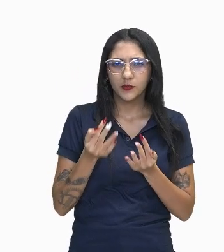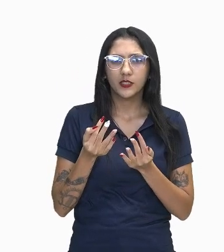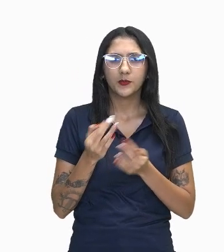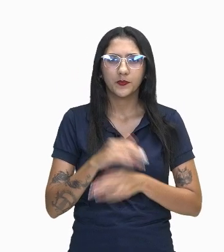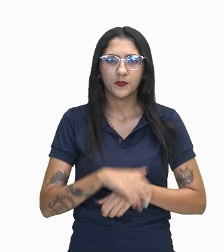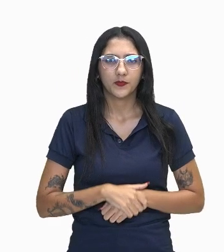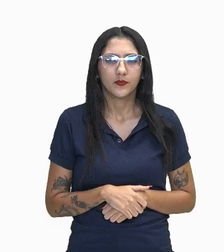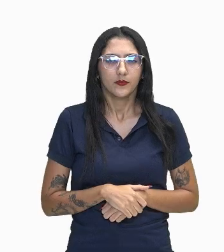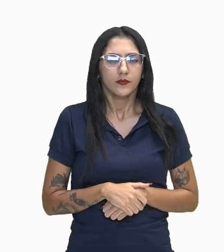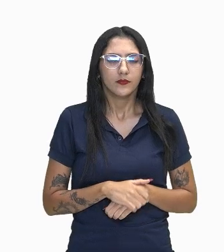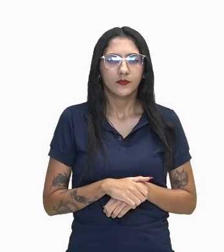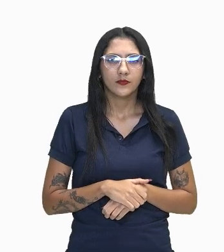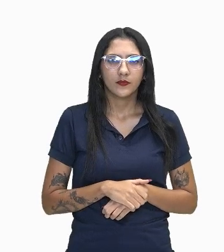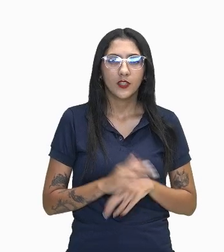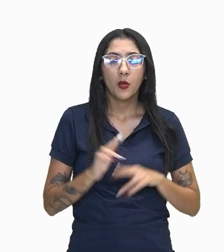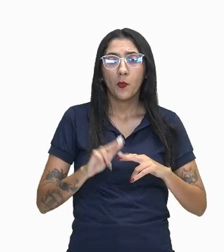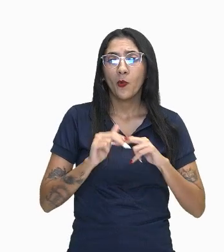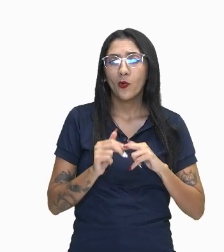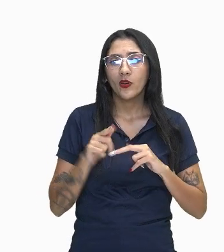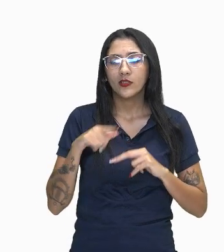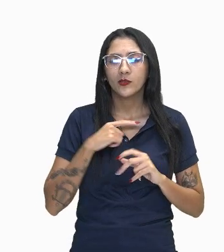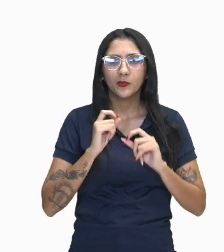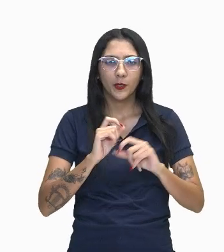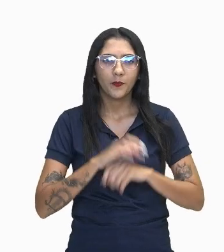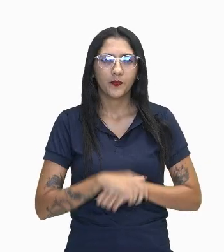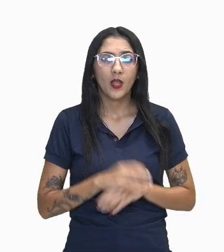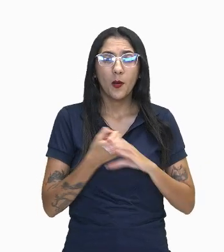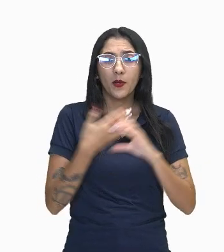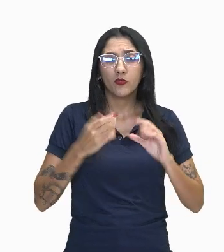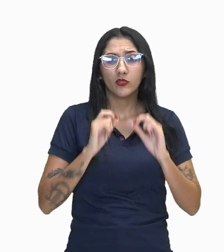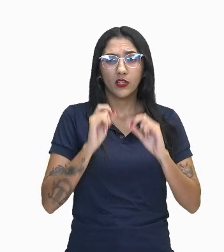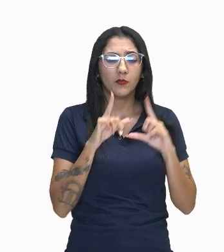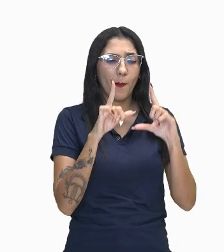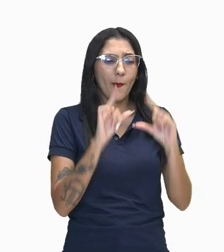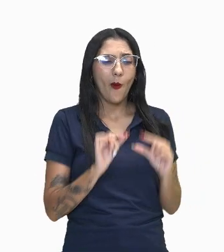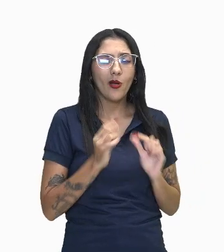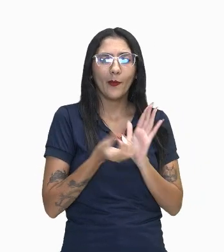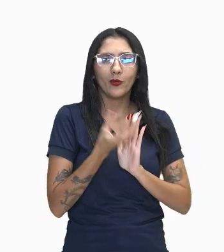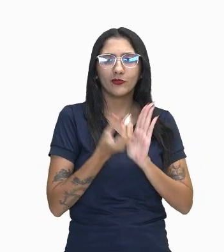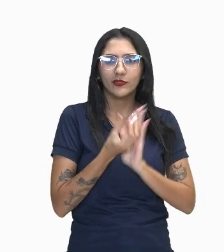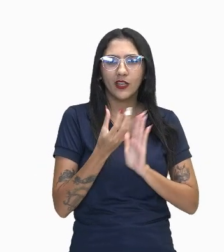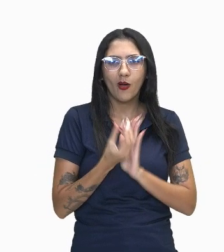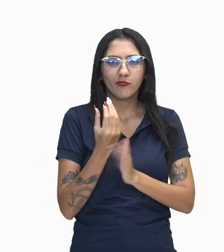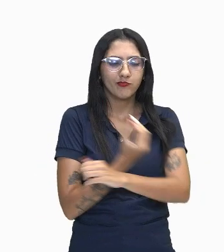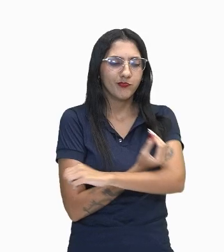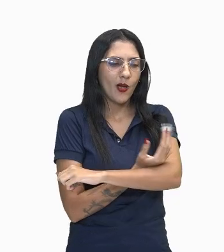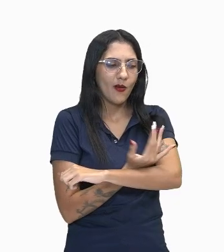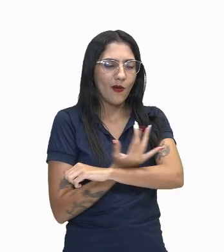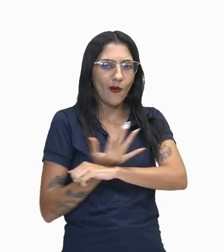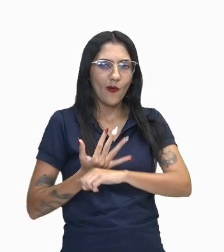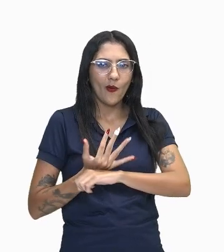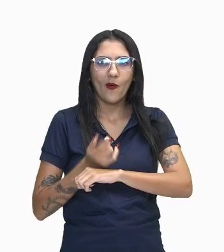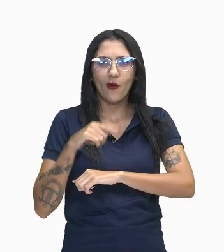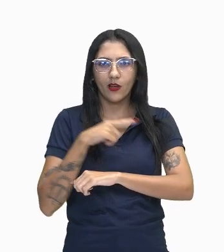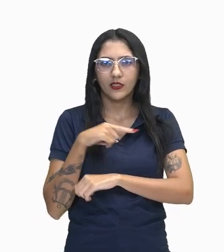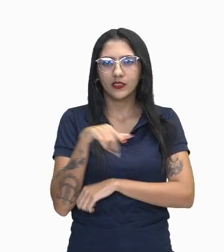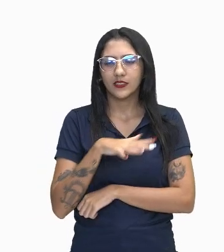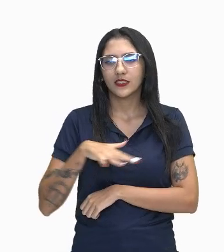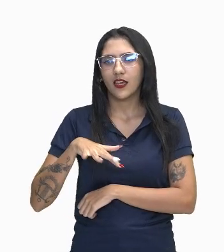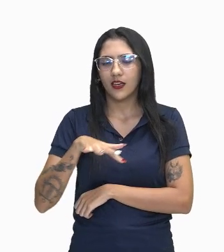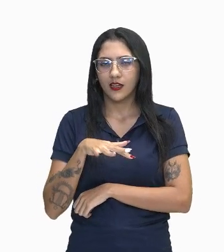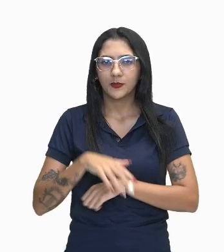extensiva geralmente acaba apresentando o quê? Uma baixa produtividade, né, por unidade aí da área cultivada,